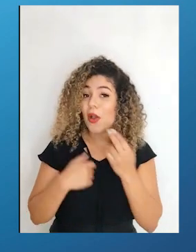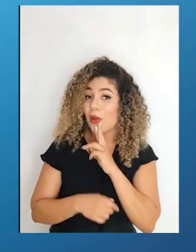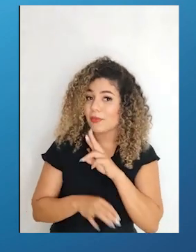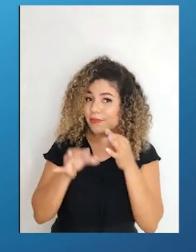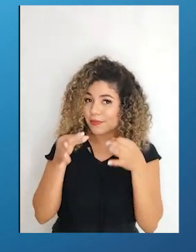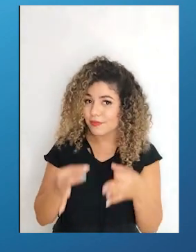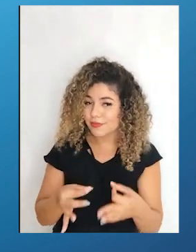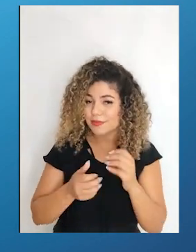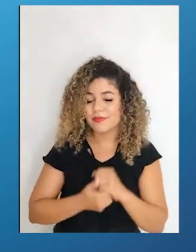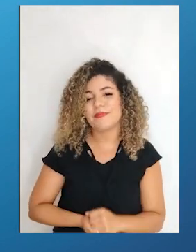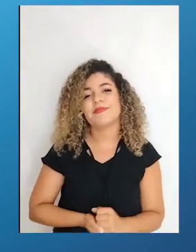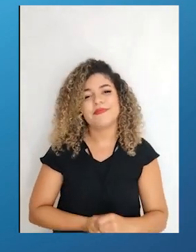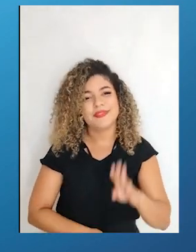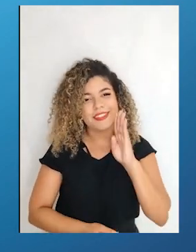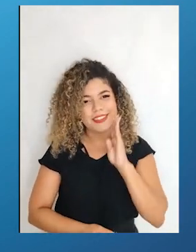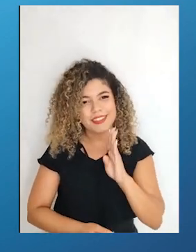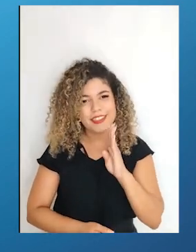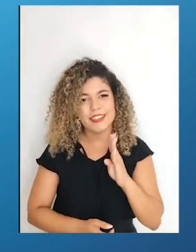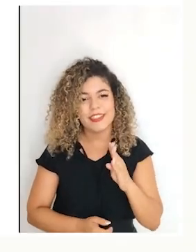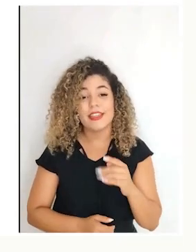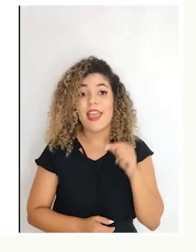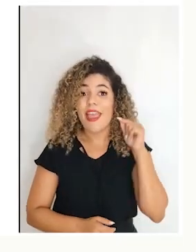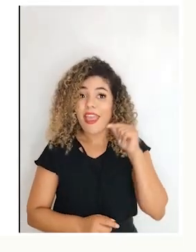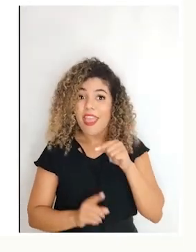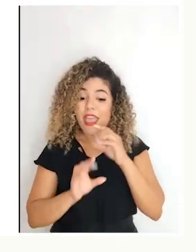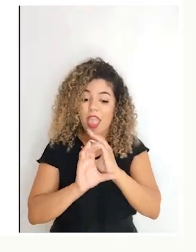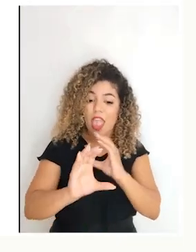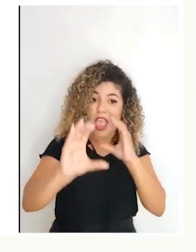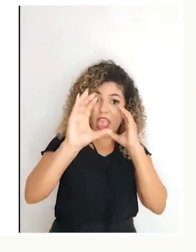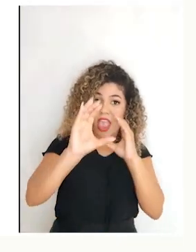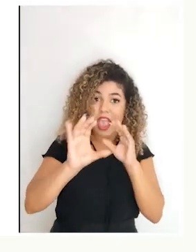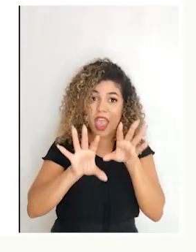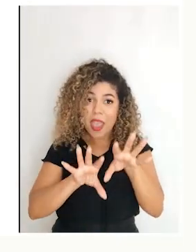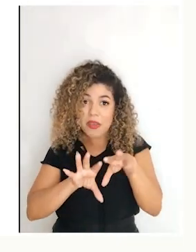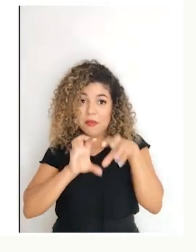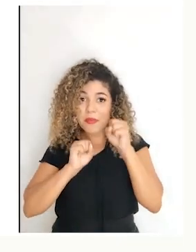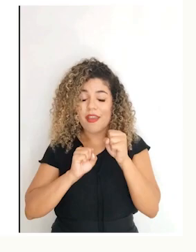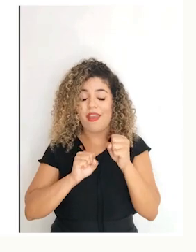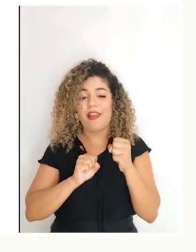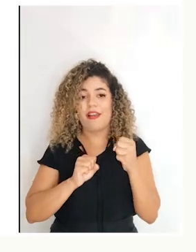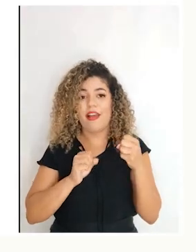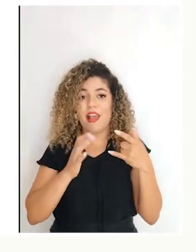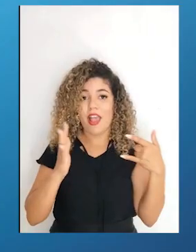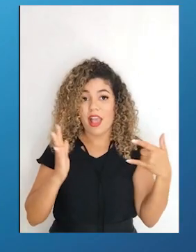capta a radiação infravermelha emitida por diversos corpos no espaço.